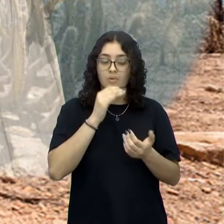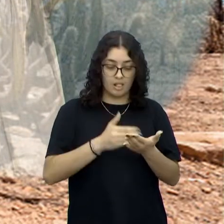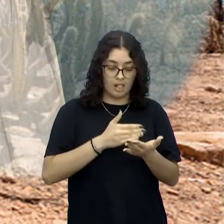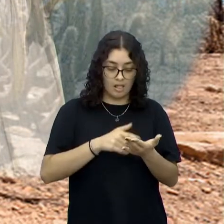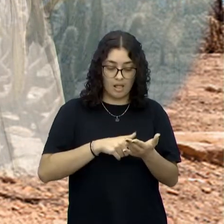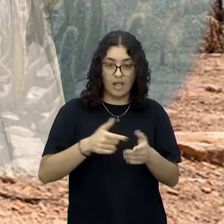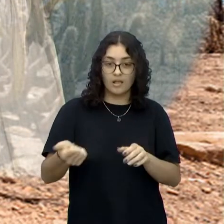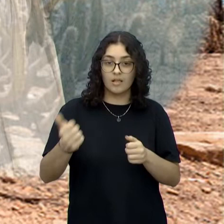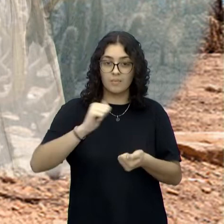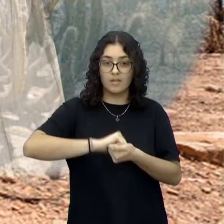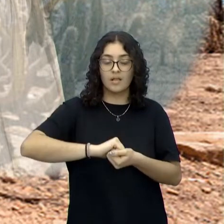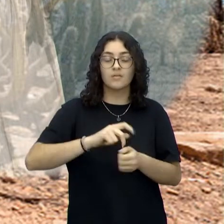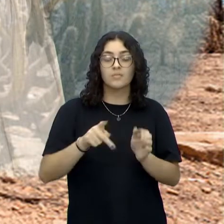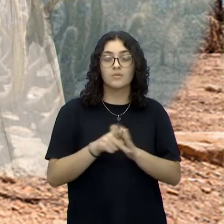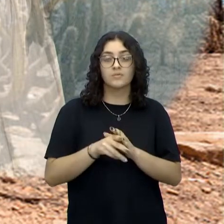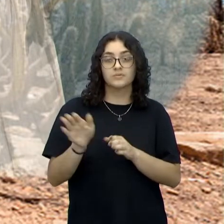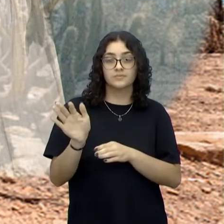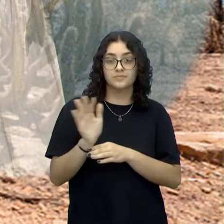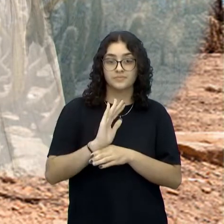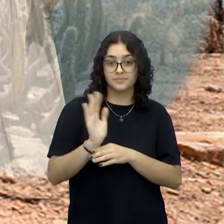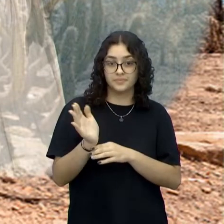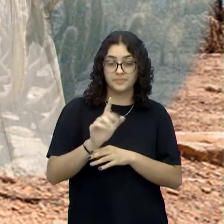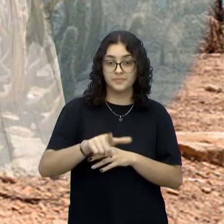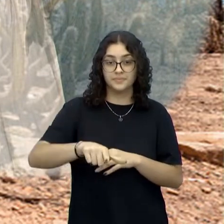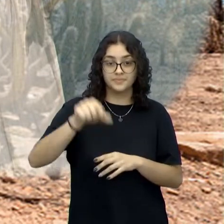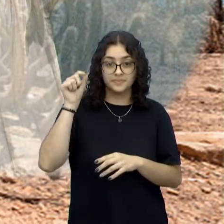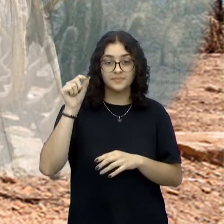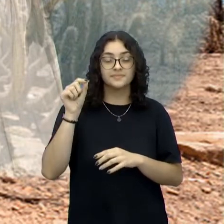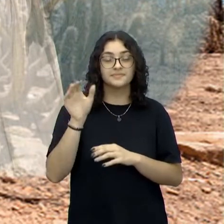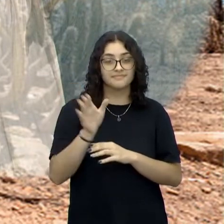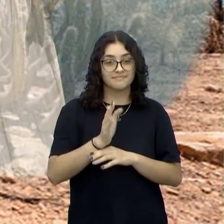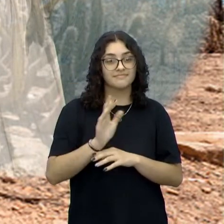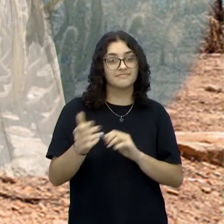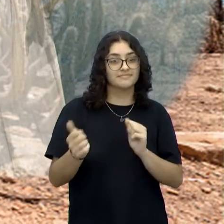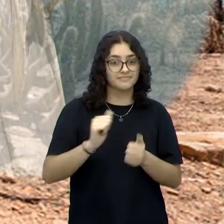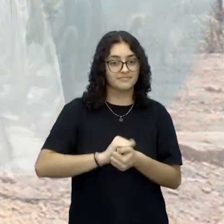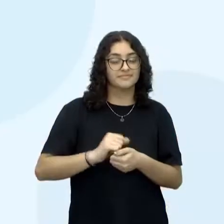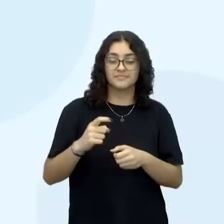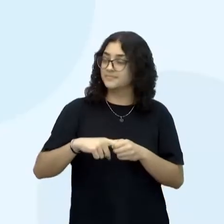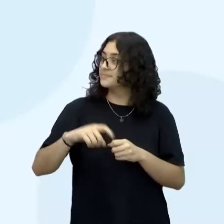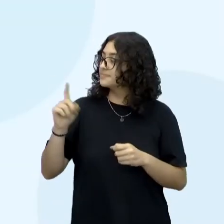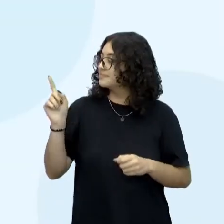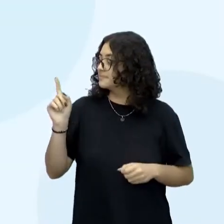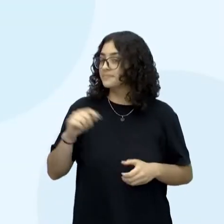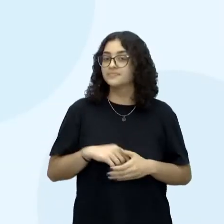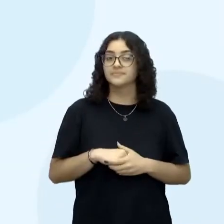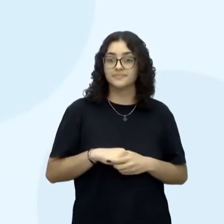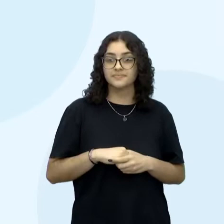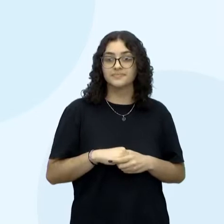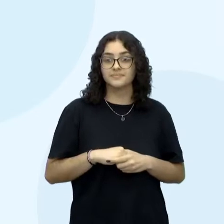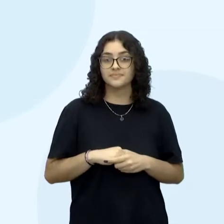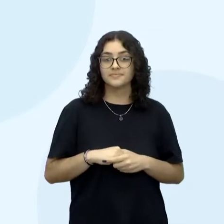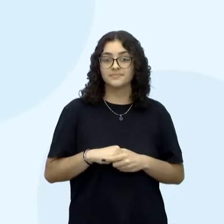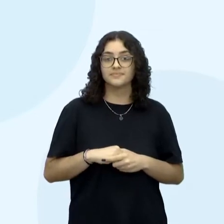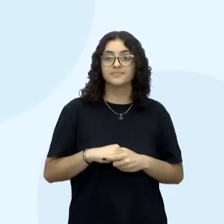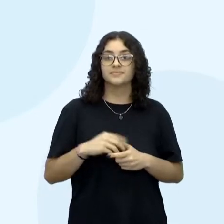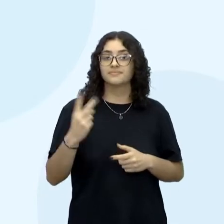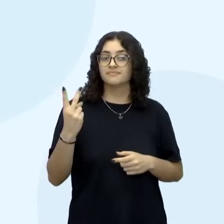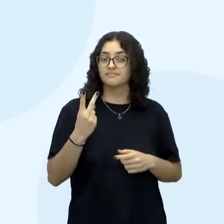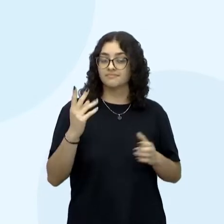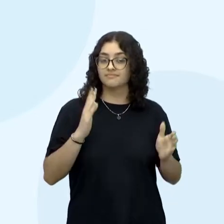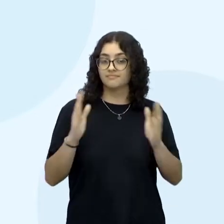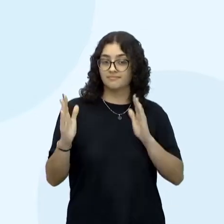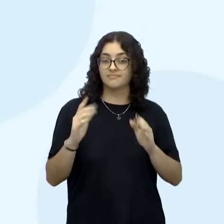cinema. Então, a primeira etapa é a escolha do filme de roteiro adaptado. Pode voltar lá para eles, Gui. Ó, segunda